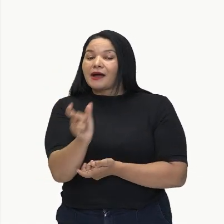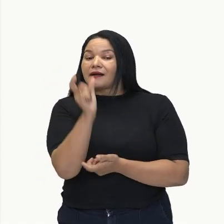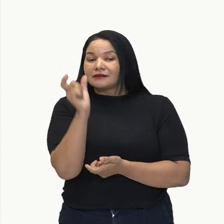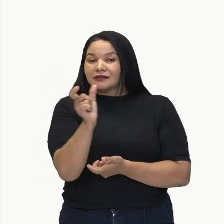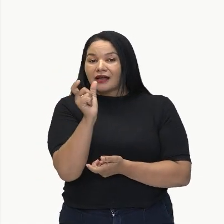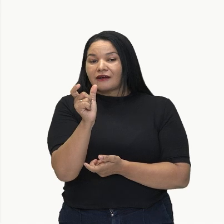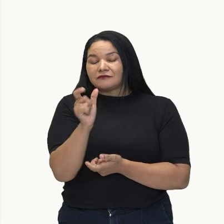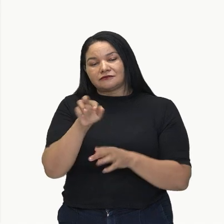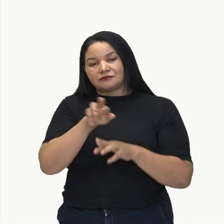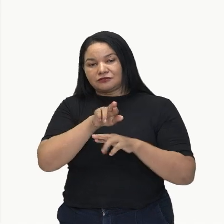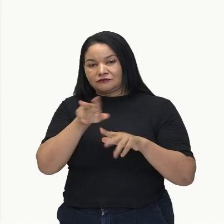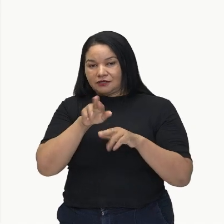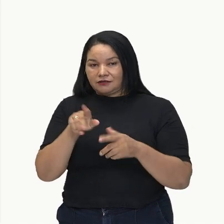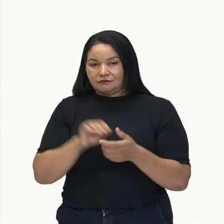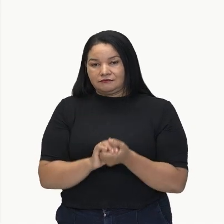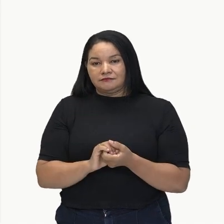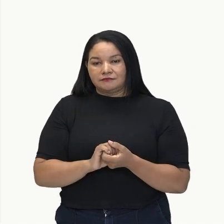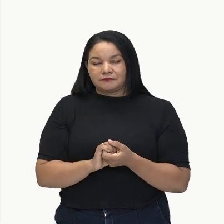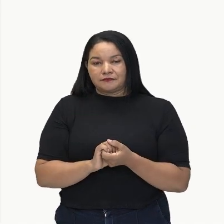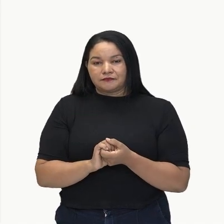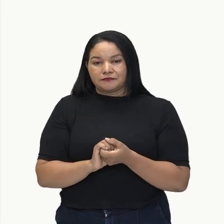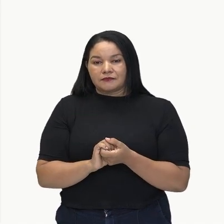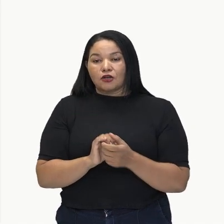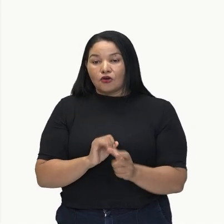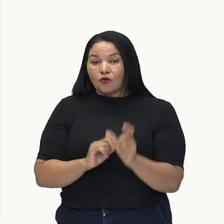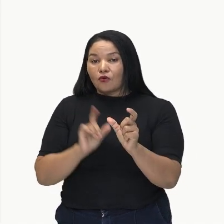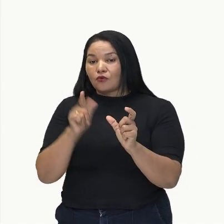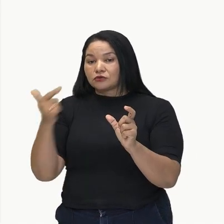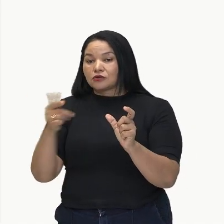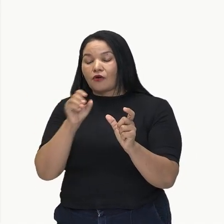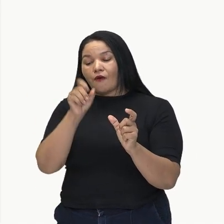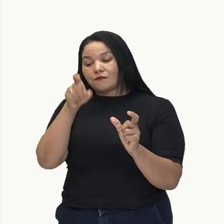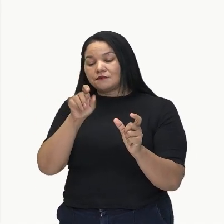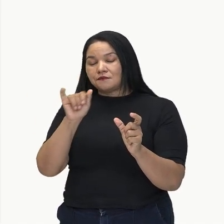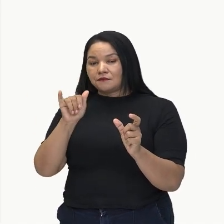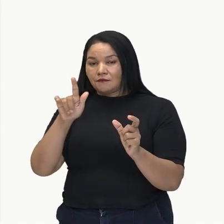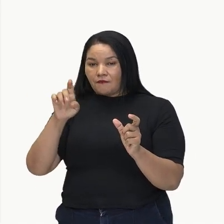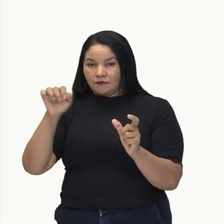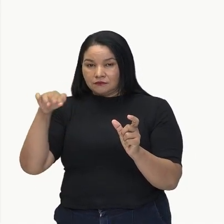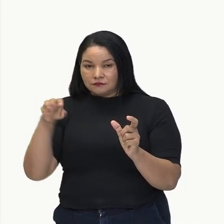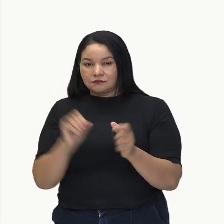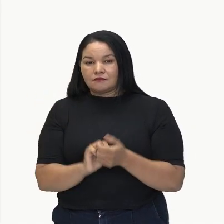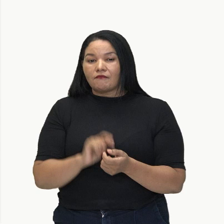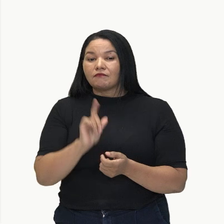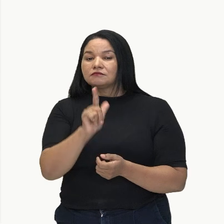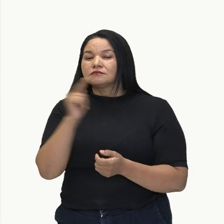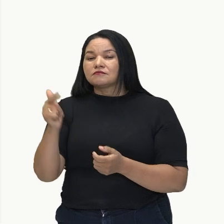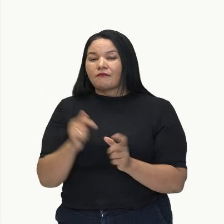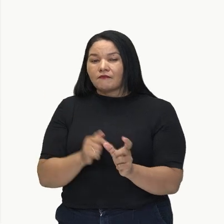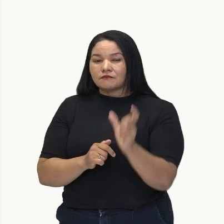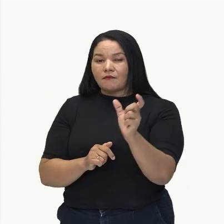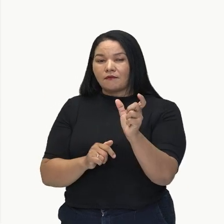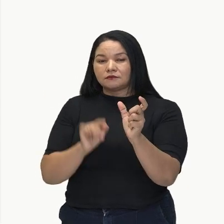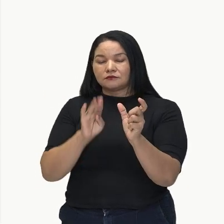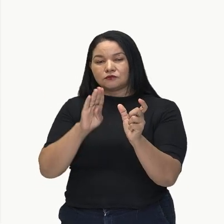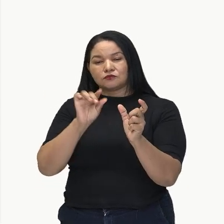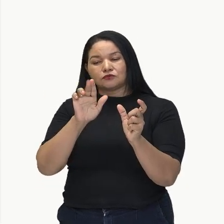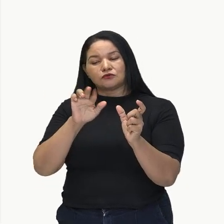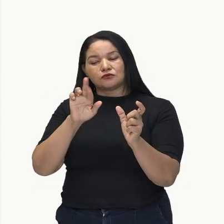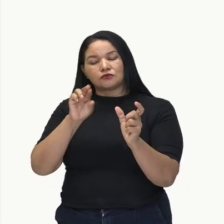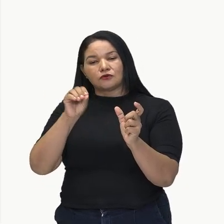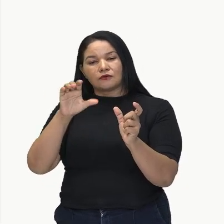tenho oxígeno e não oxigênio. Eu tenho burocracia e não burocracia. Eu